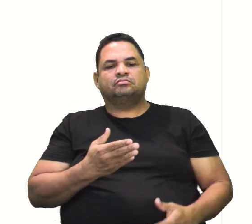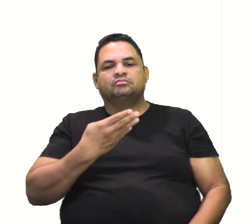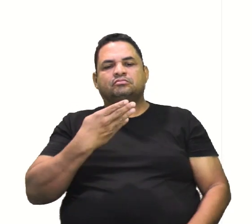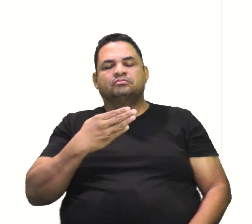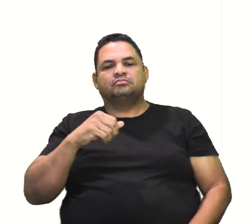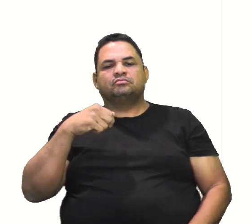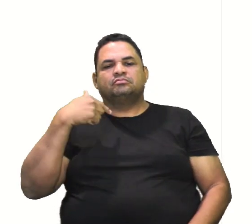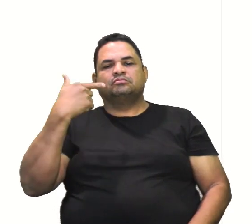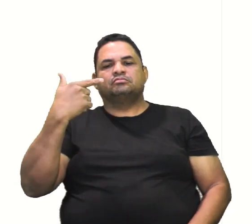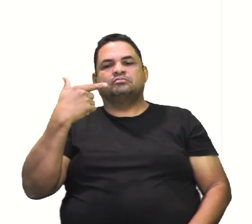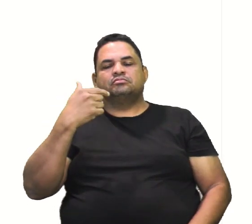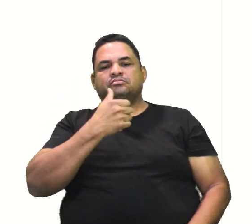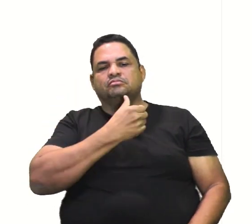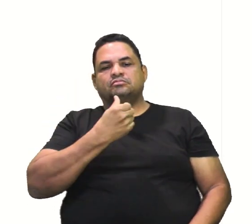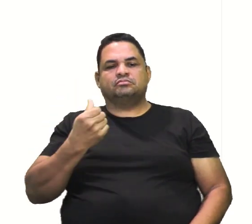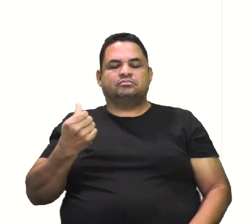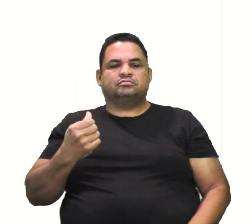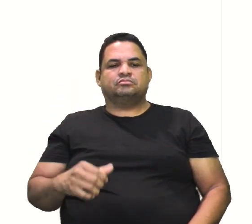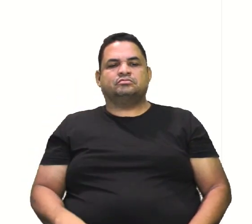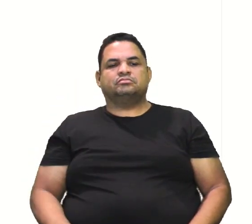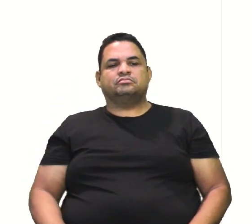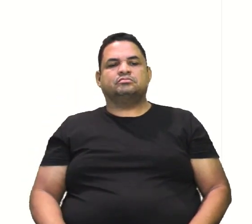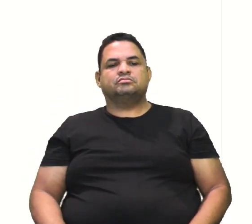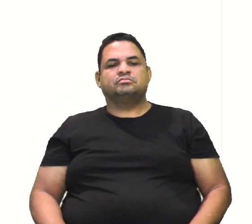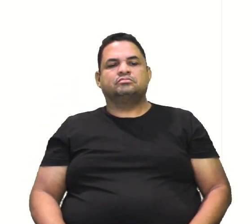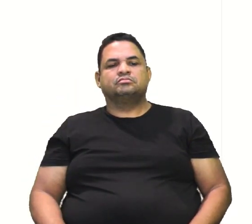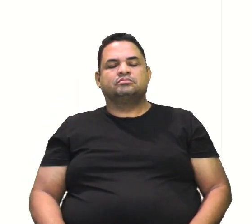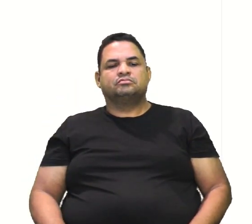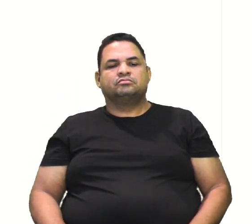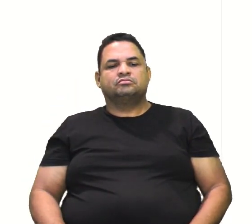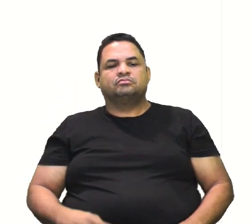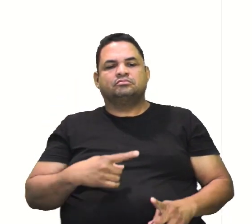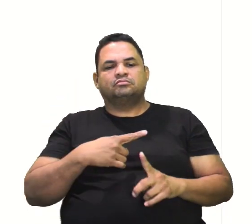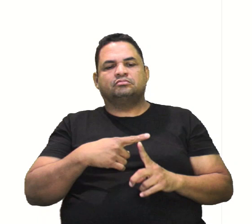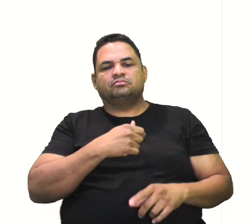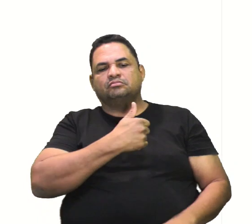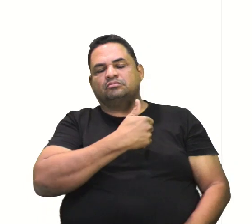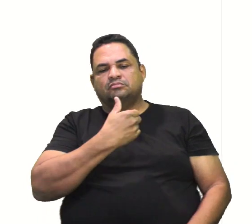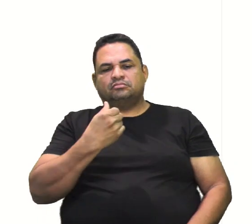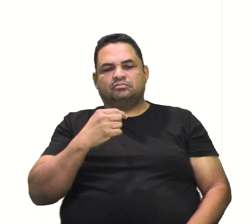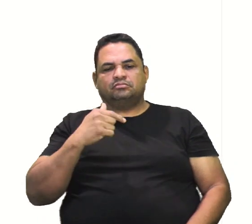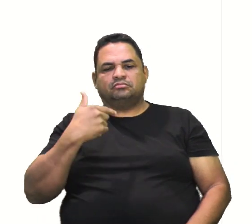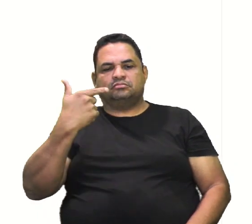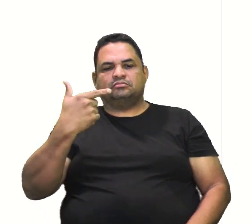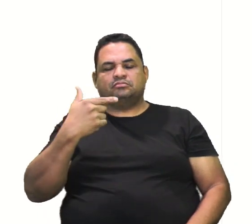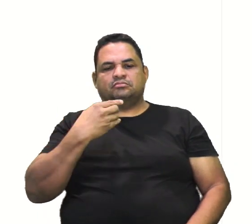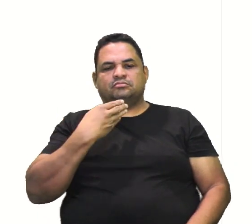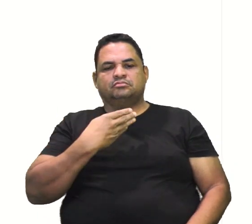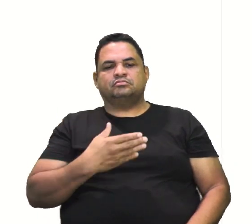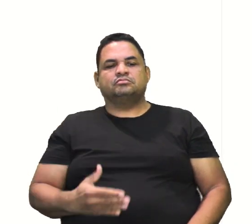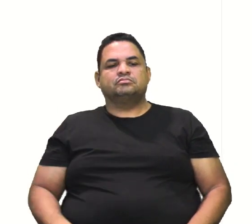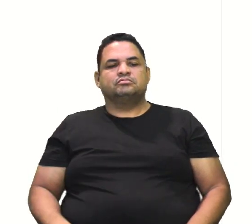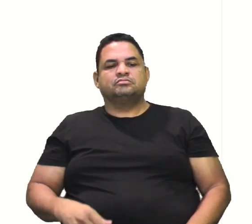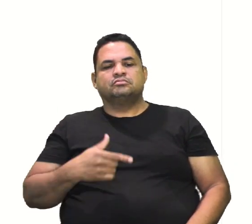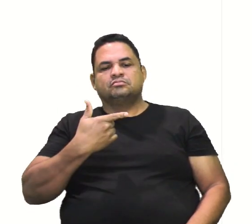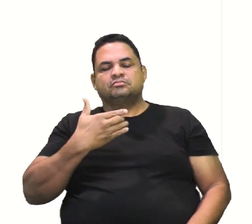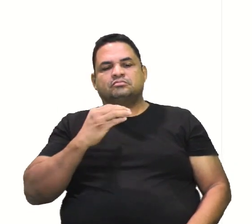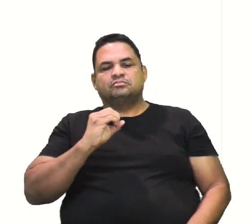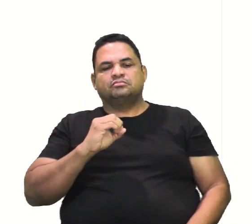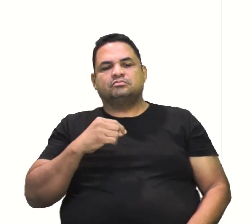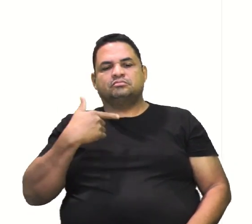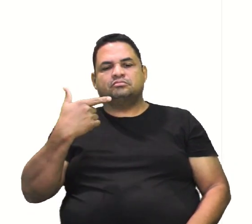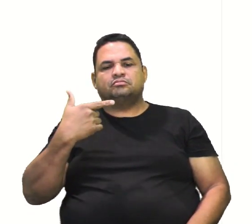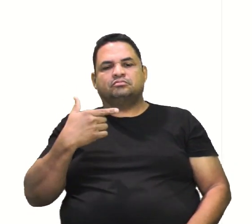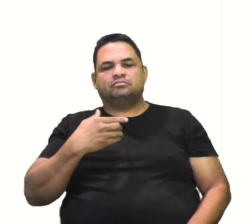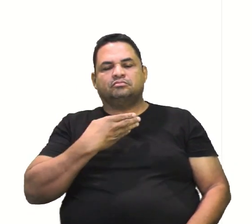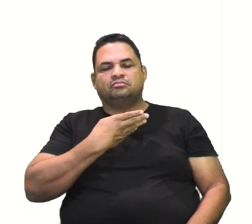dar 4 ao quadrado. 16. O y de A é o que eu estou querendo, né? Mais 16 ao quadrado igual a quem? A 20 ao quadrado,